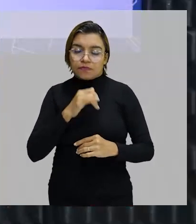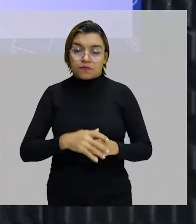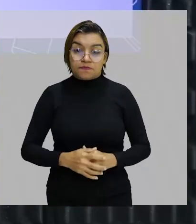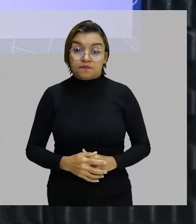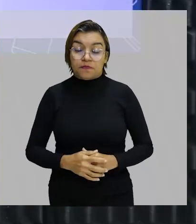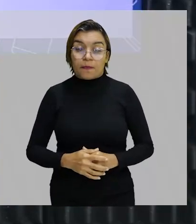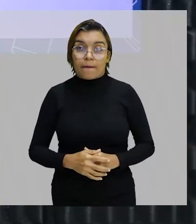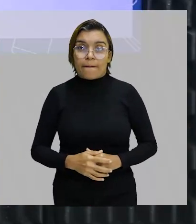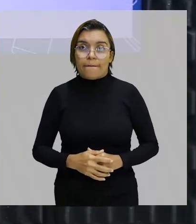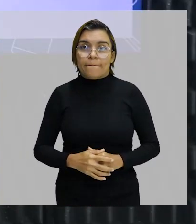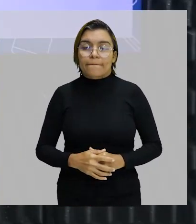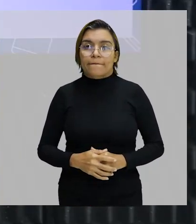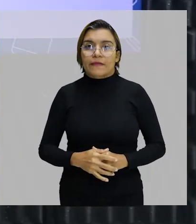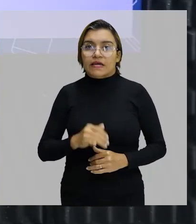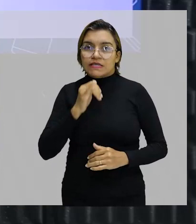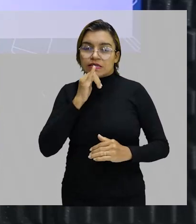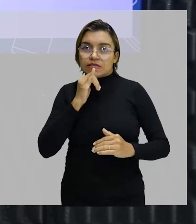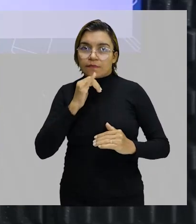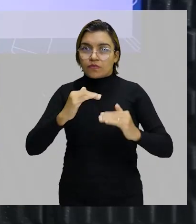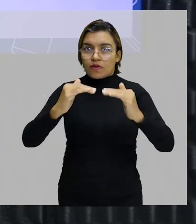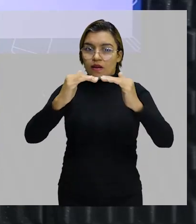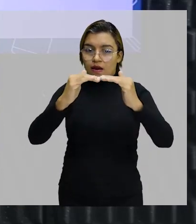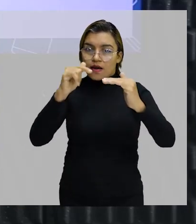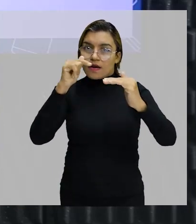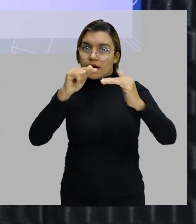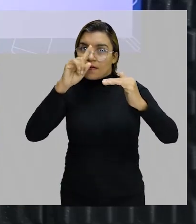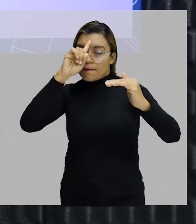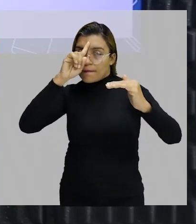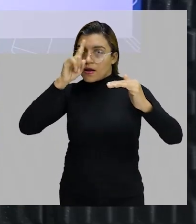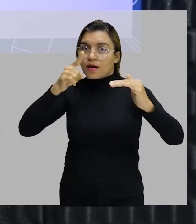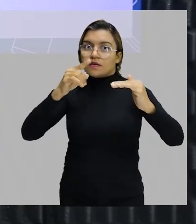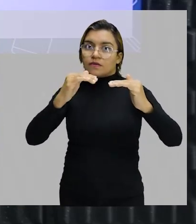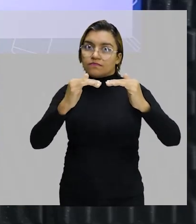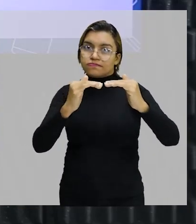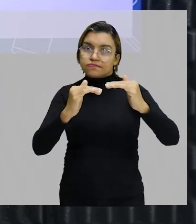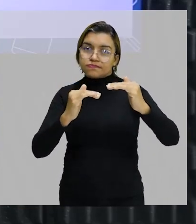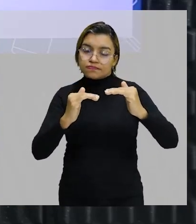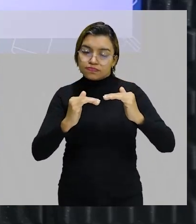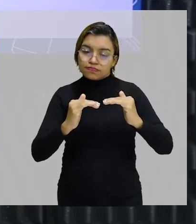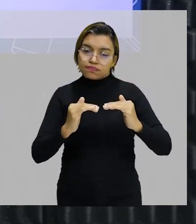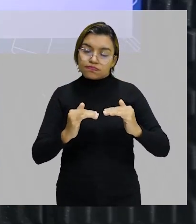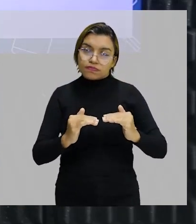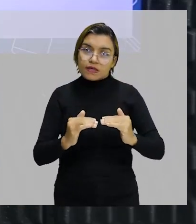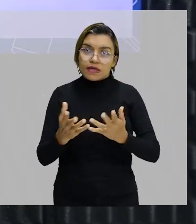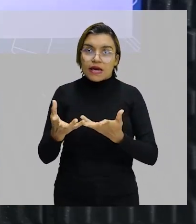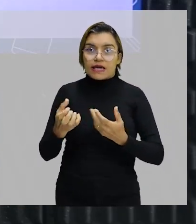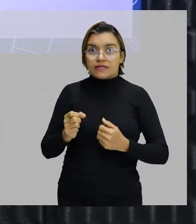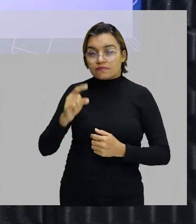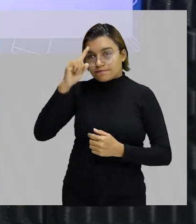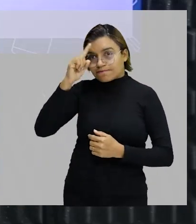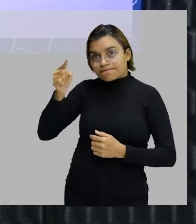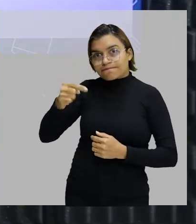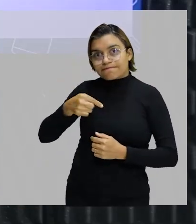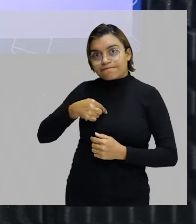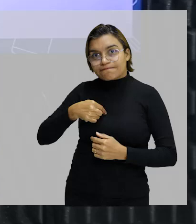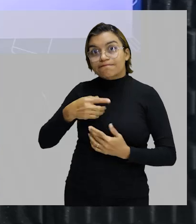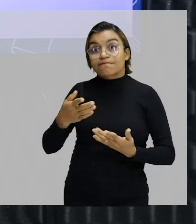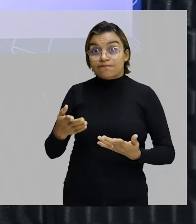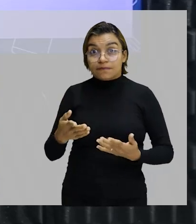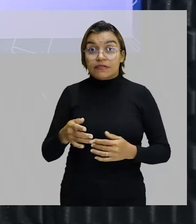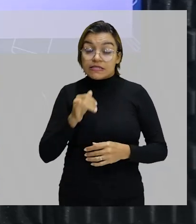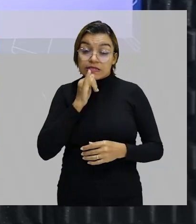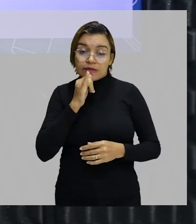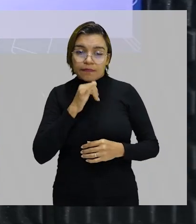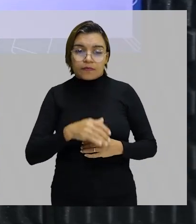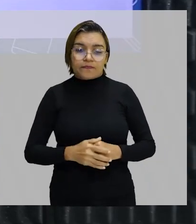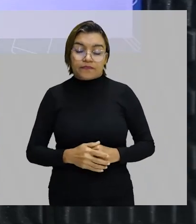basicamente aquele quem manda, quem cria as tendências e aquele que recebe. Uma questão muito interessante na tua prova é que